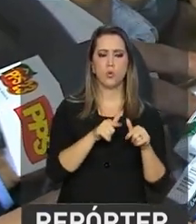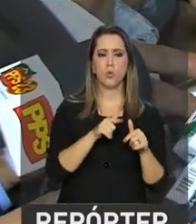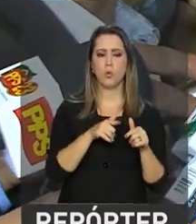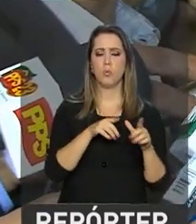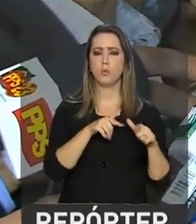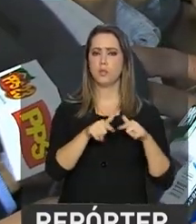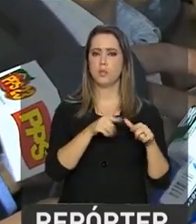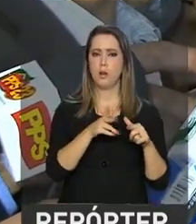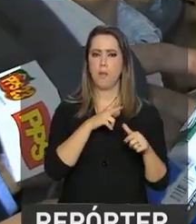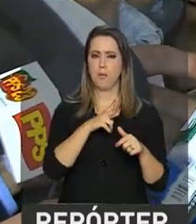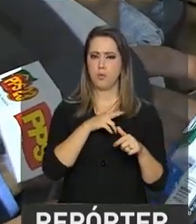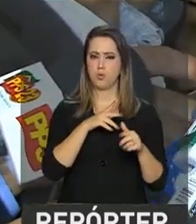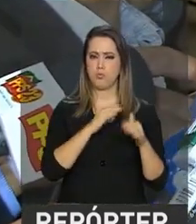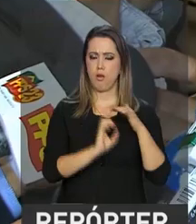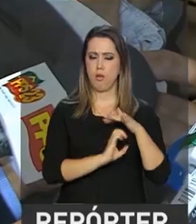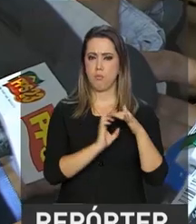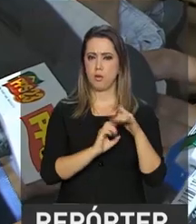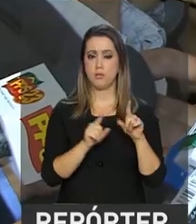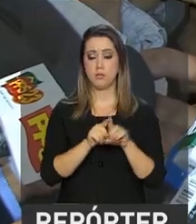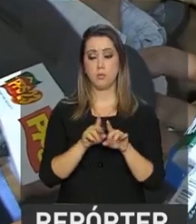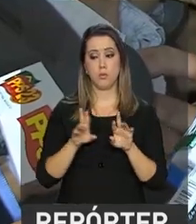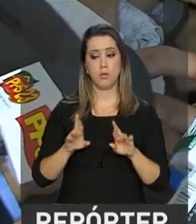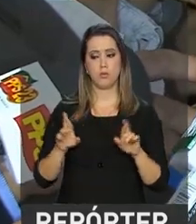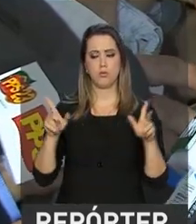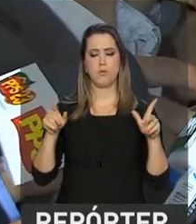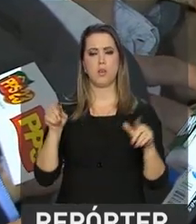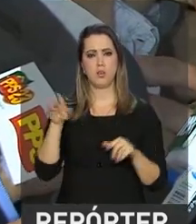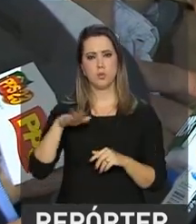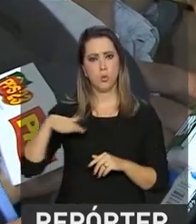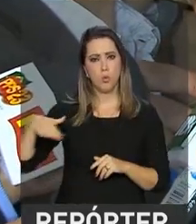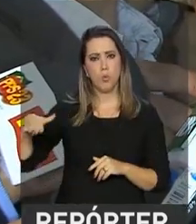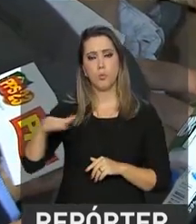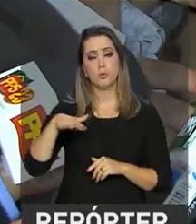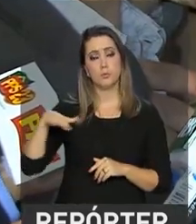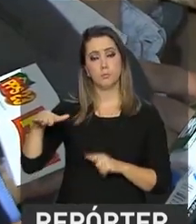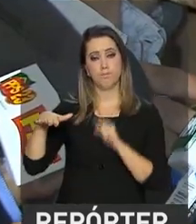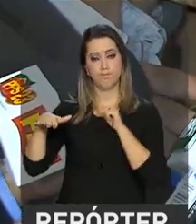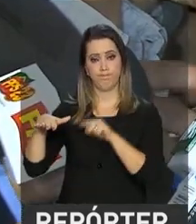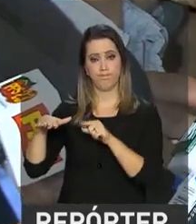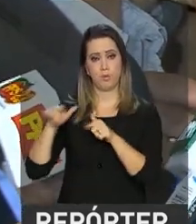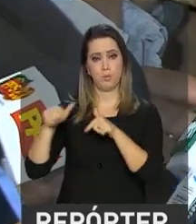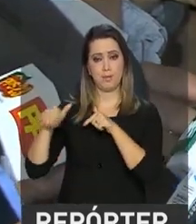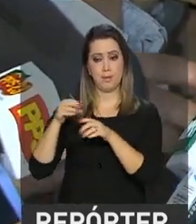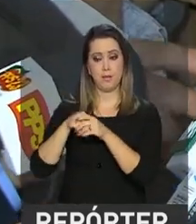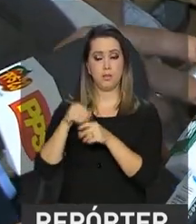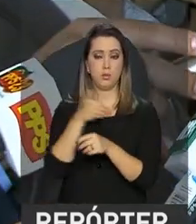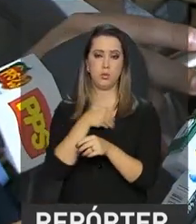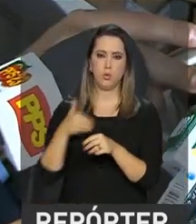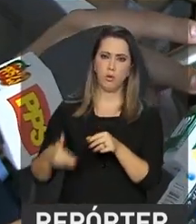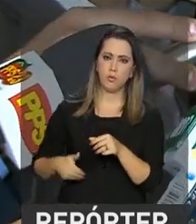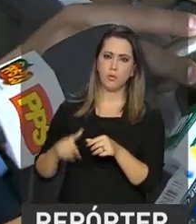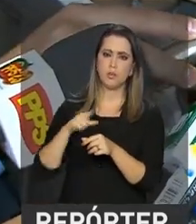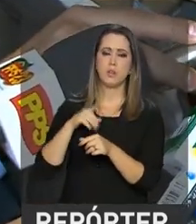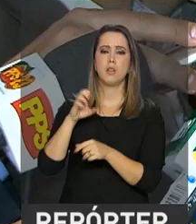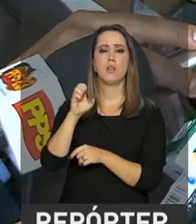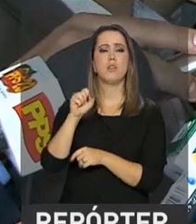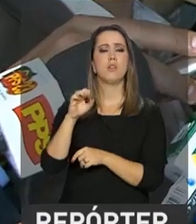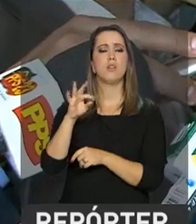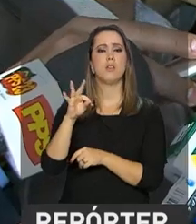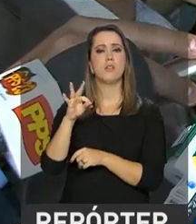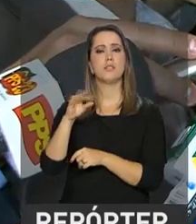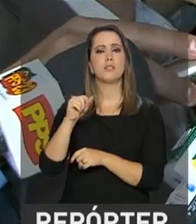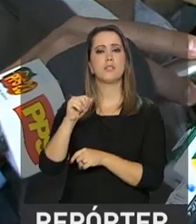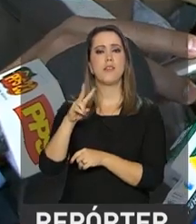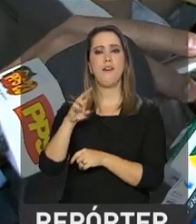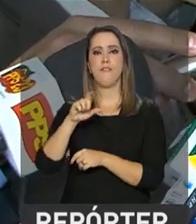iniciativa privada, 15 anos de tempo mínimo de contribuição. Por que essa diferença? Porque o servidor público, ele tem estabilidade